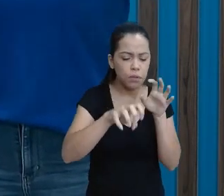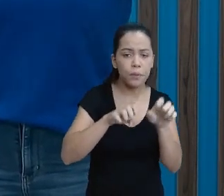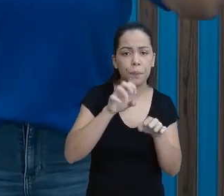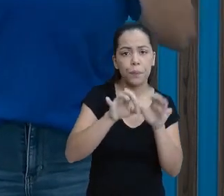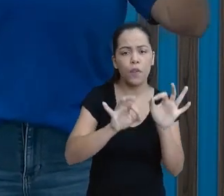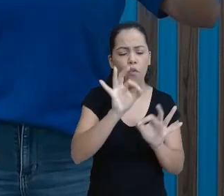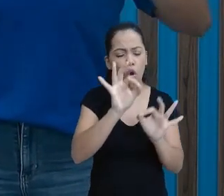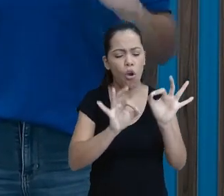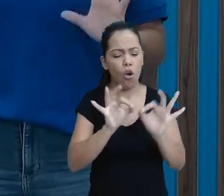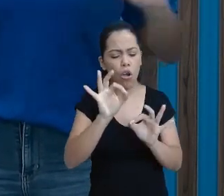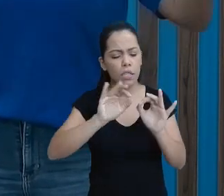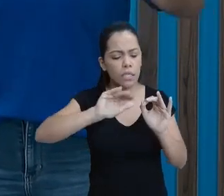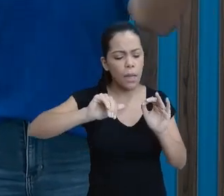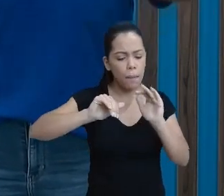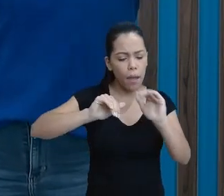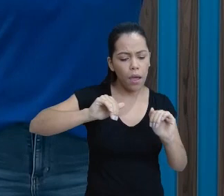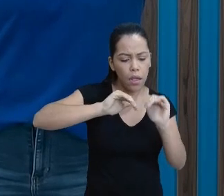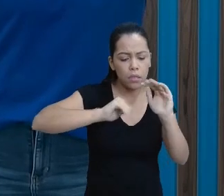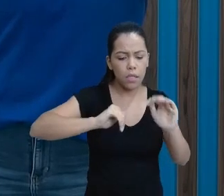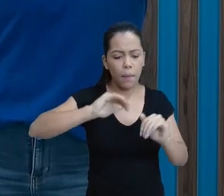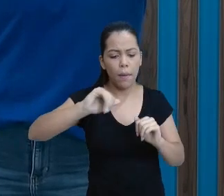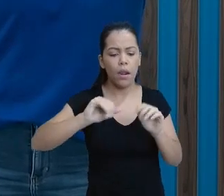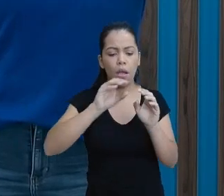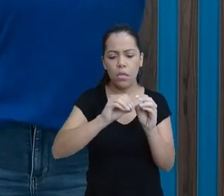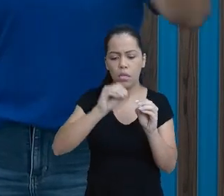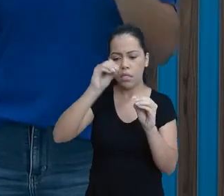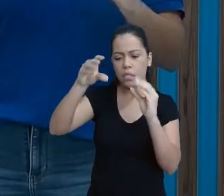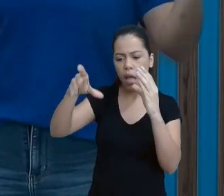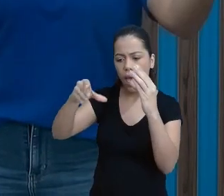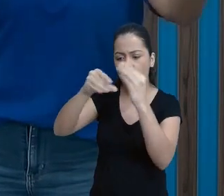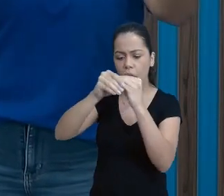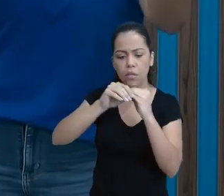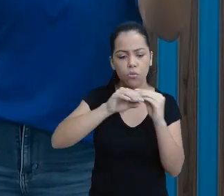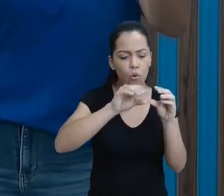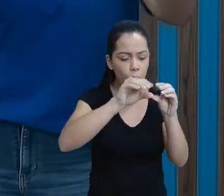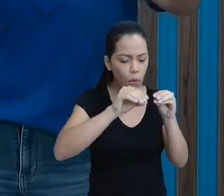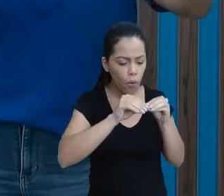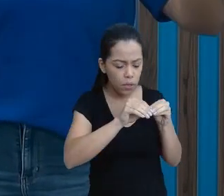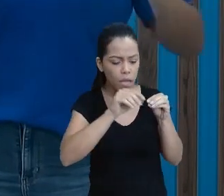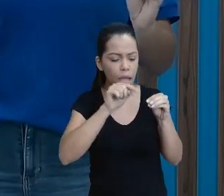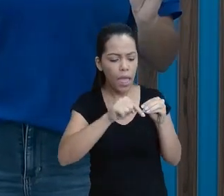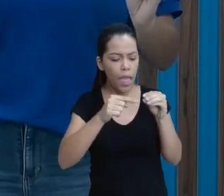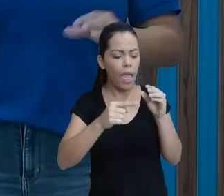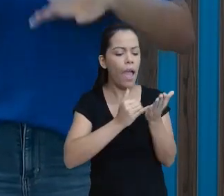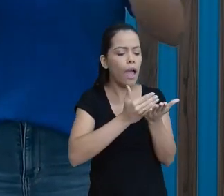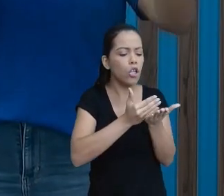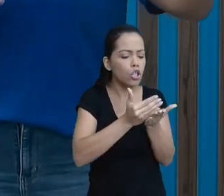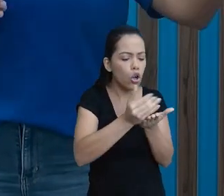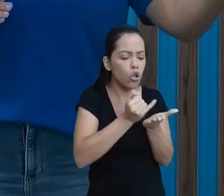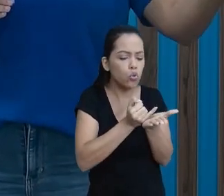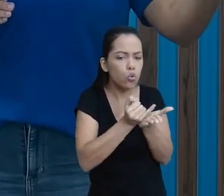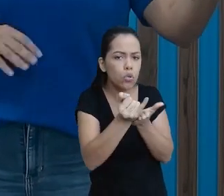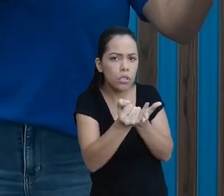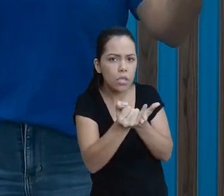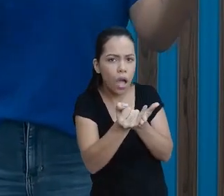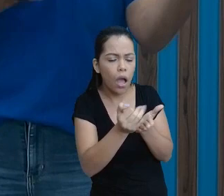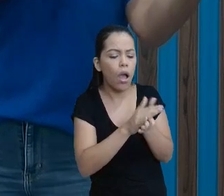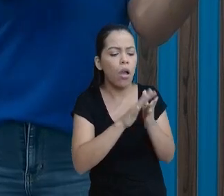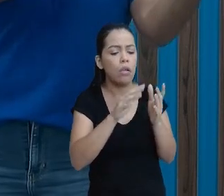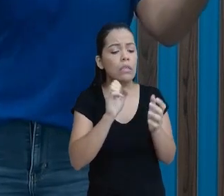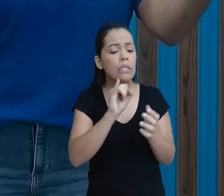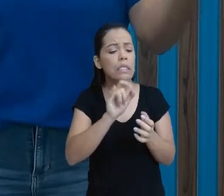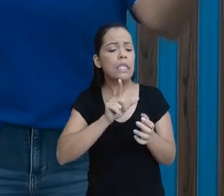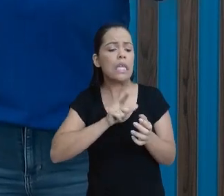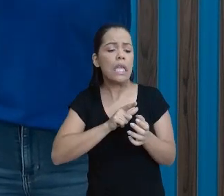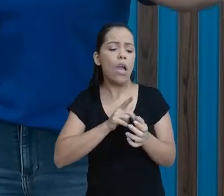eu já vou separando as partes. Então, isso aqui é o resumo, isso aqui é a introdução. Se eu acho bom por